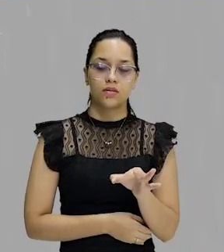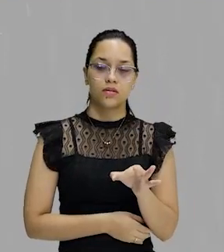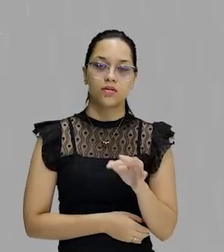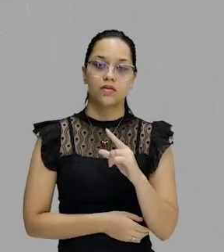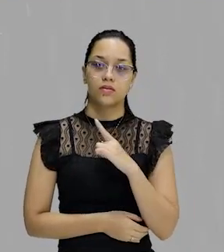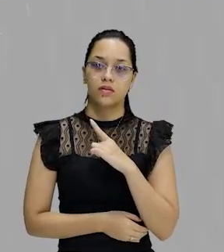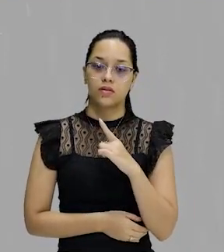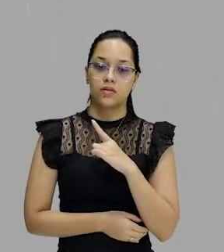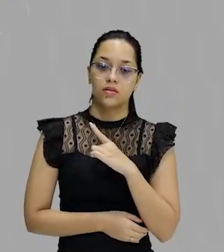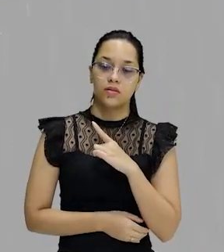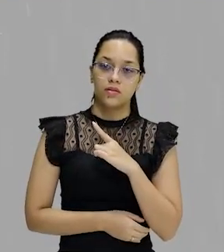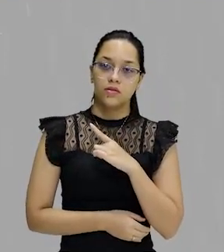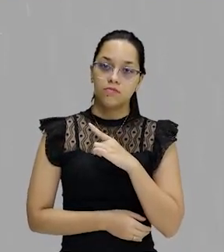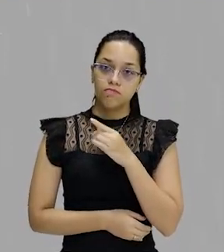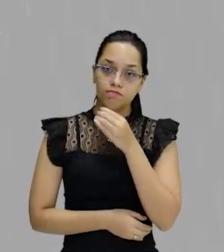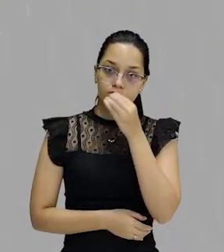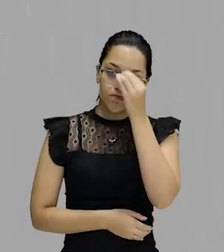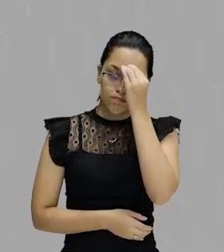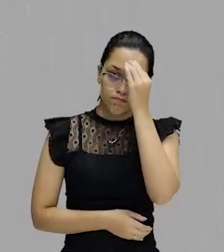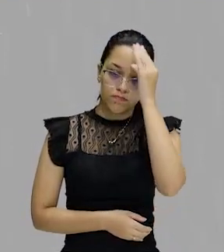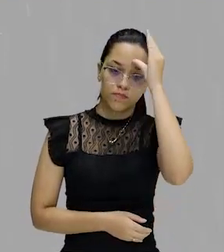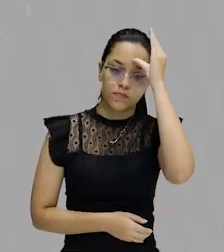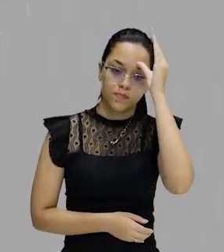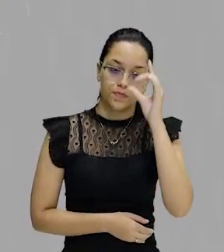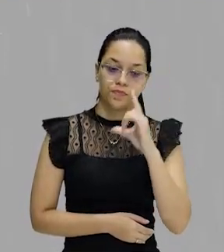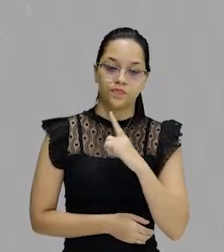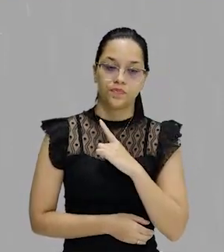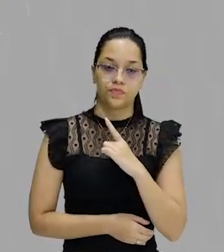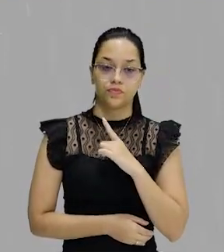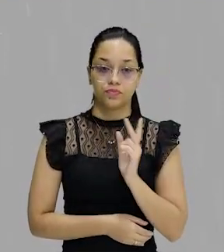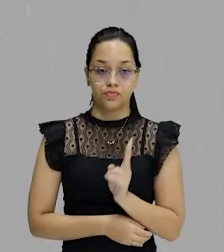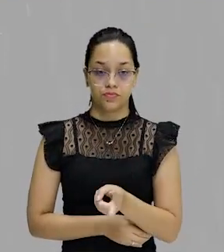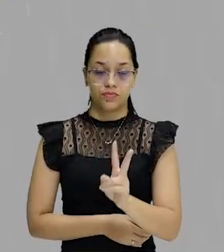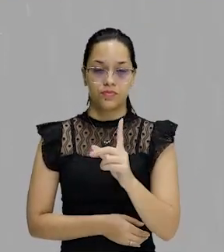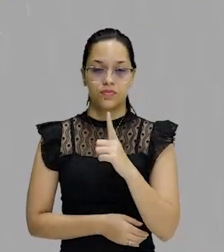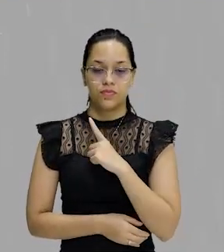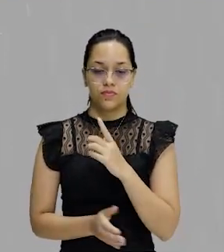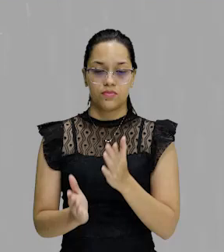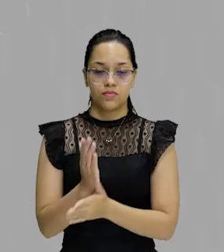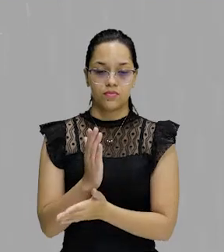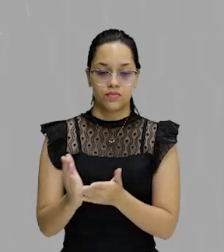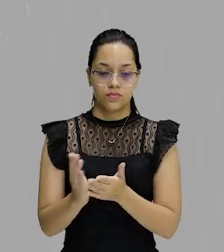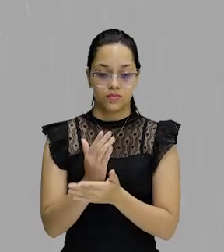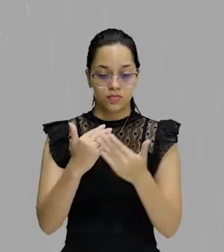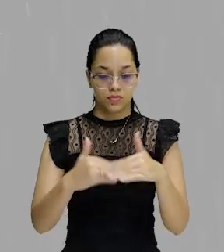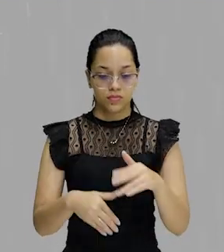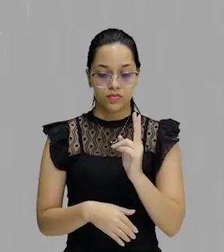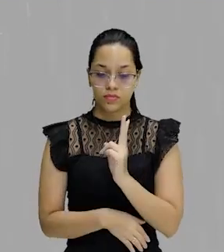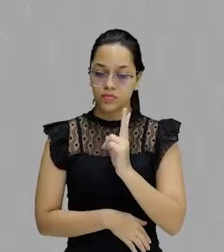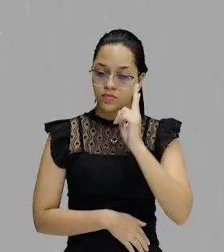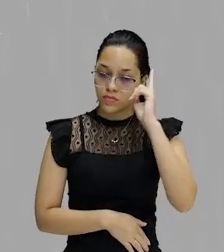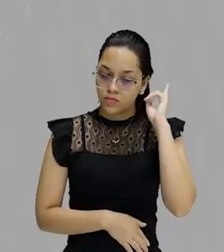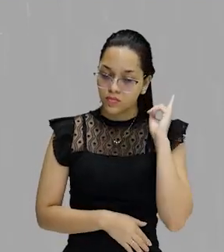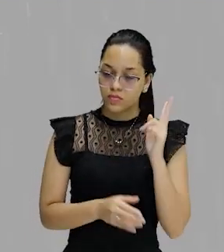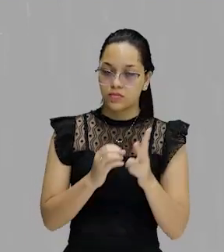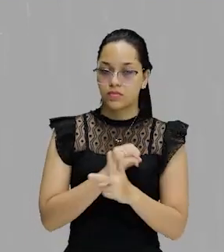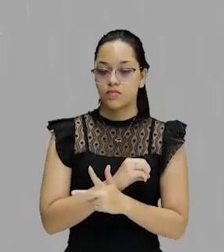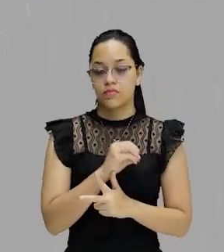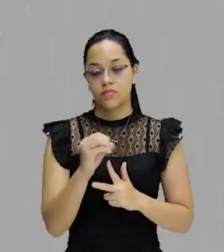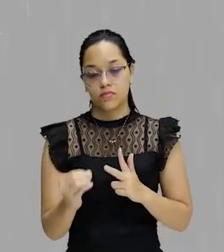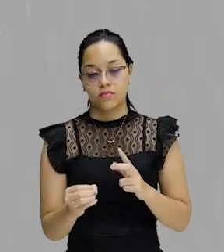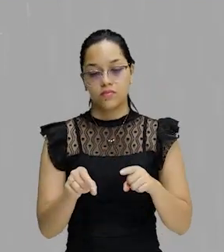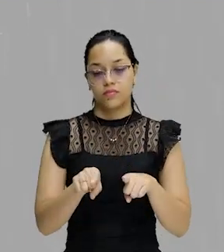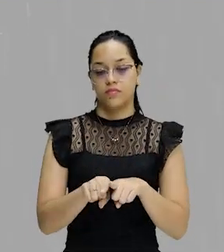esse objeto do conhecimento. Um objeto de conhecimento que está sempre presente nas provas de vestibulares, seja do Enem ou